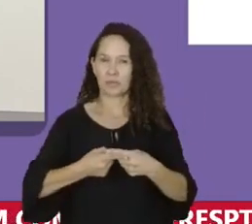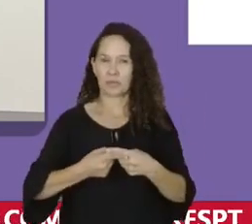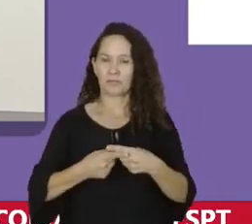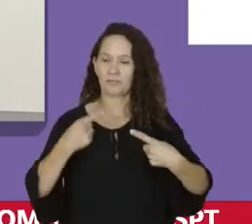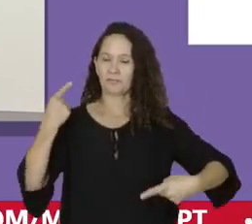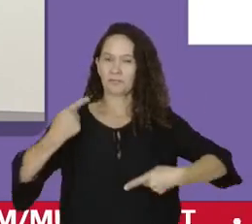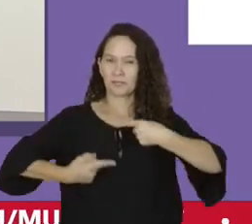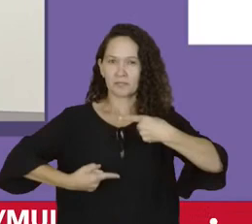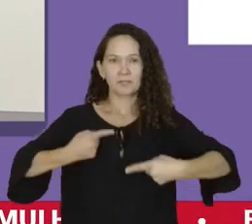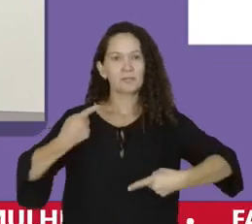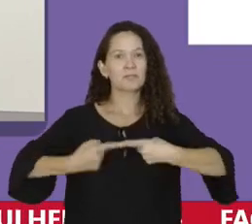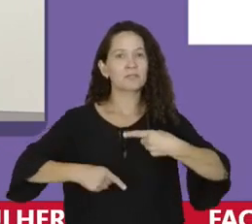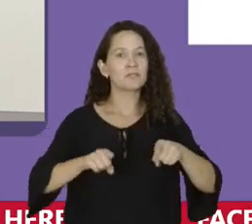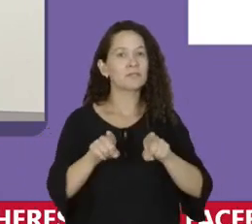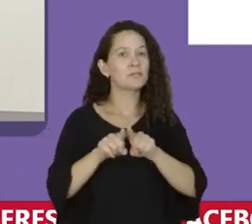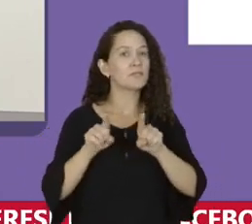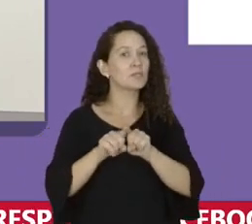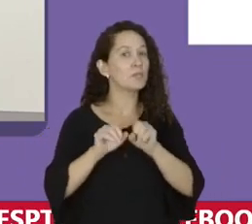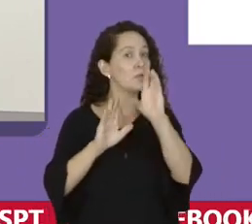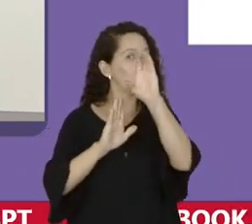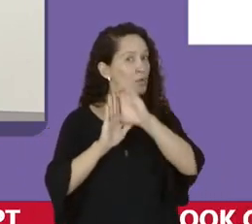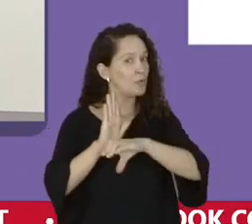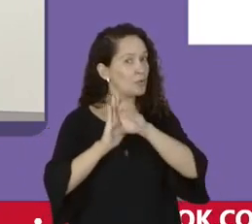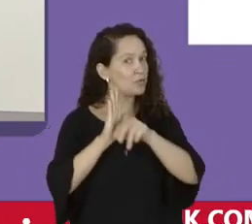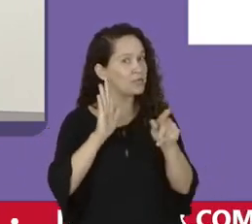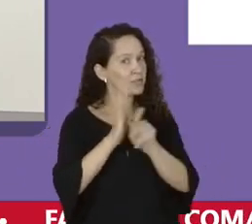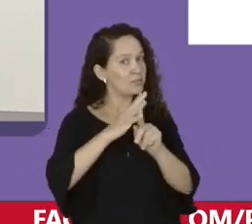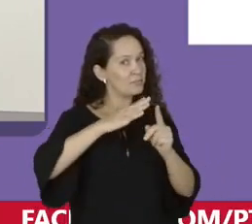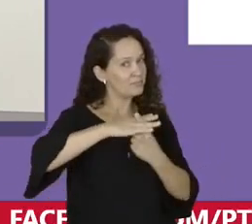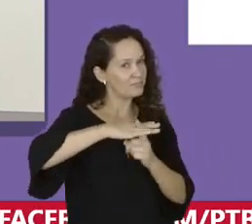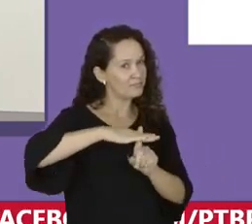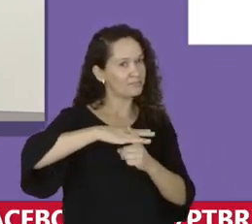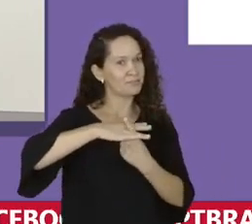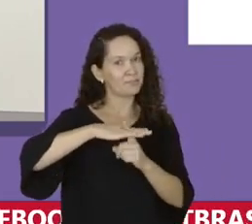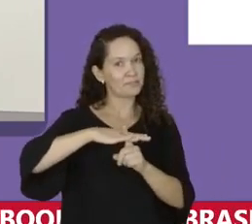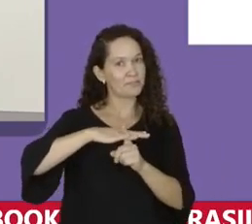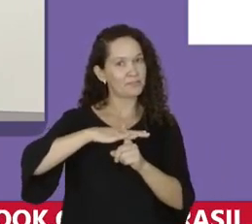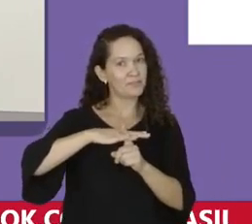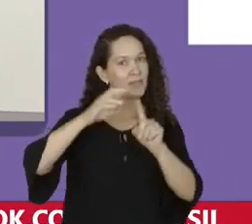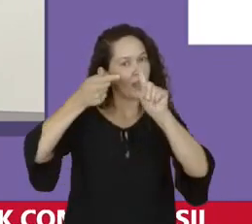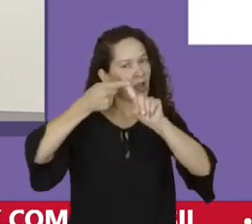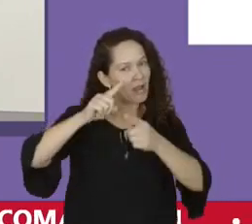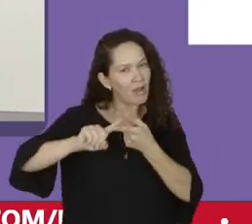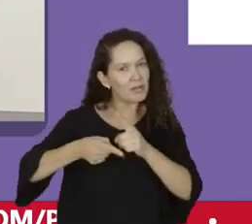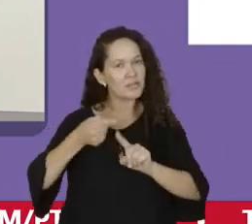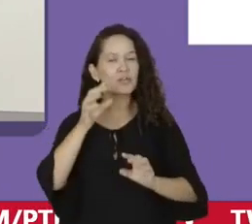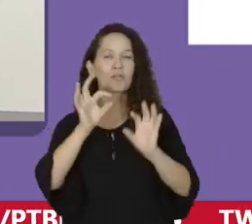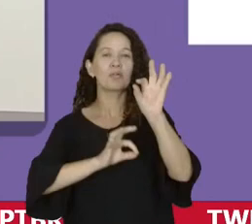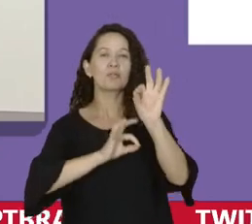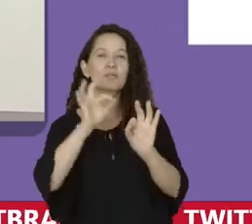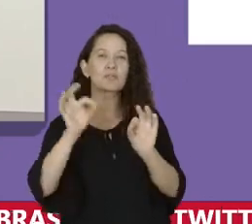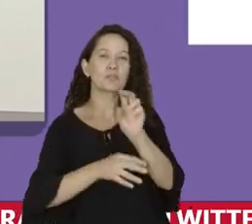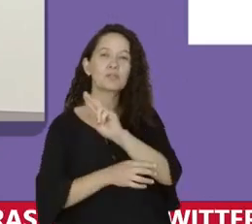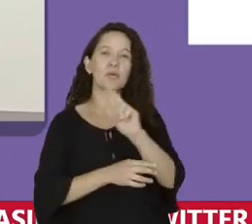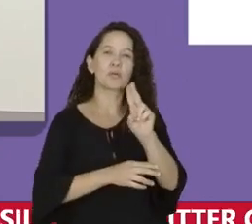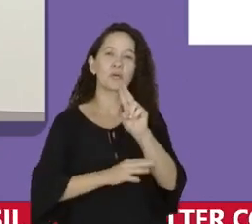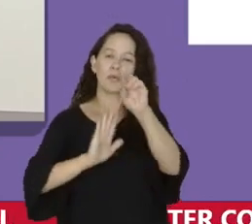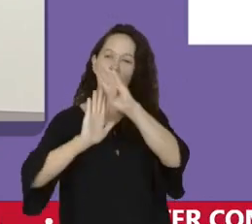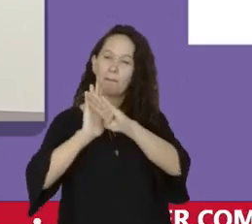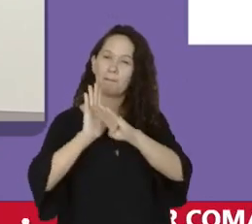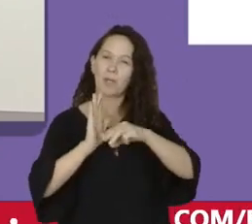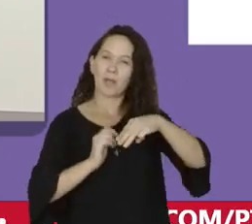as políticas e o conceito do socialismo. E ela se articulou com o chamado